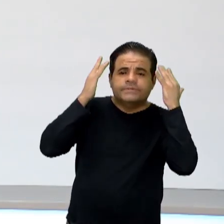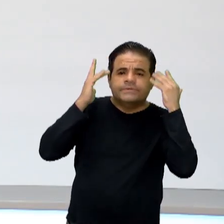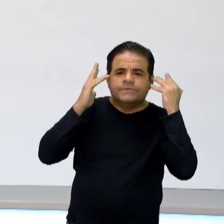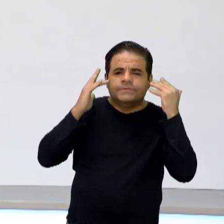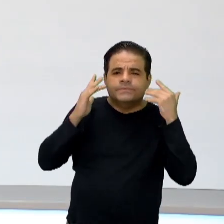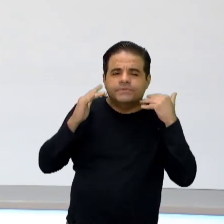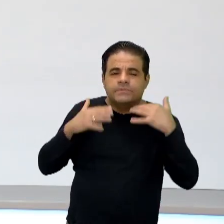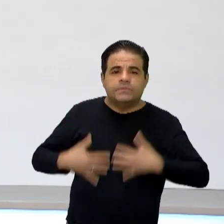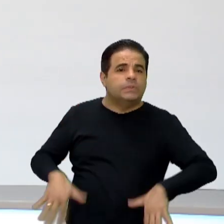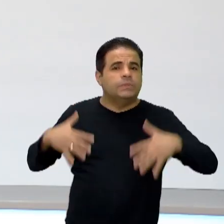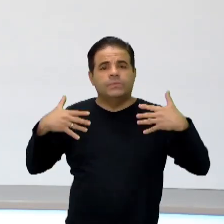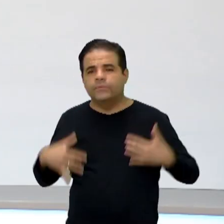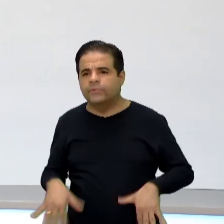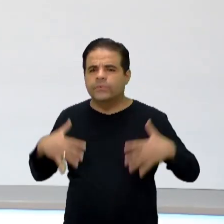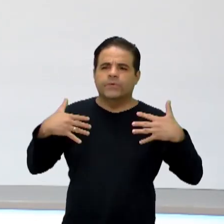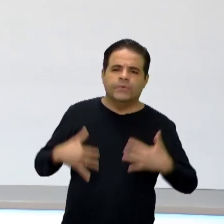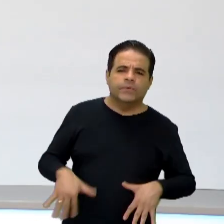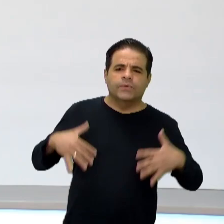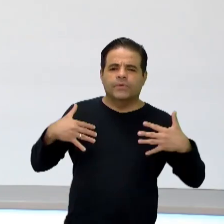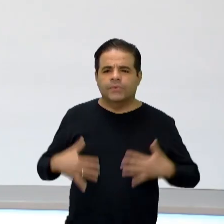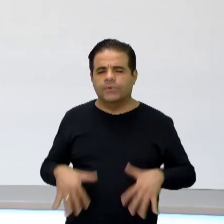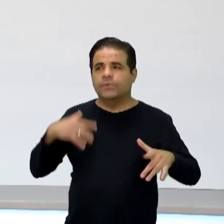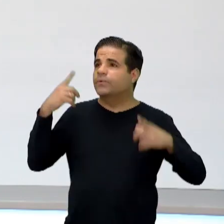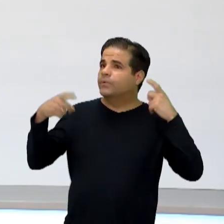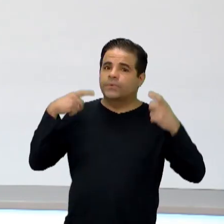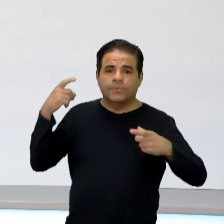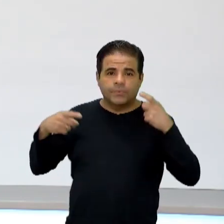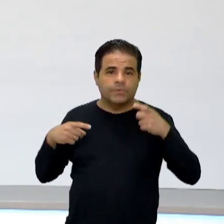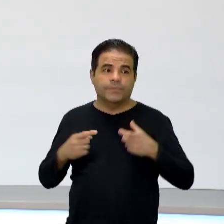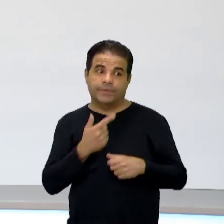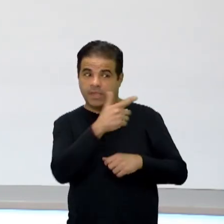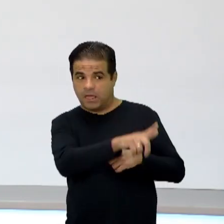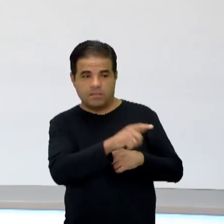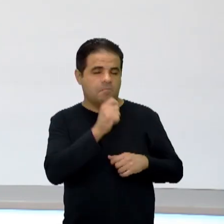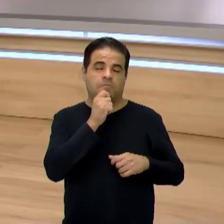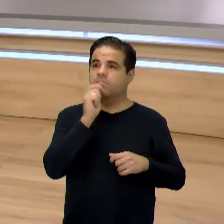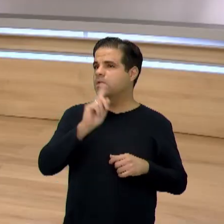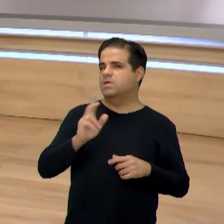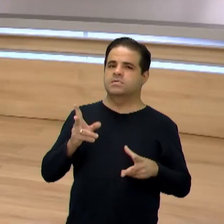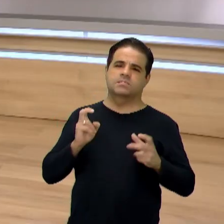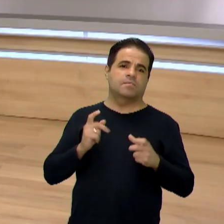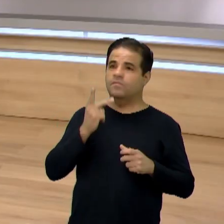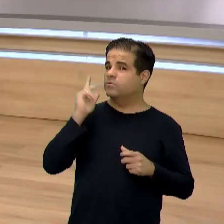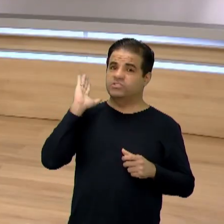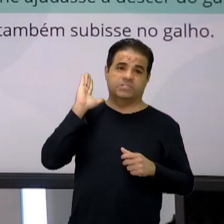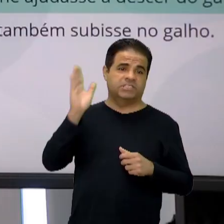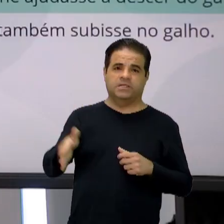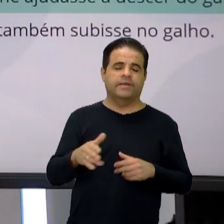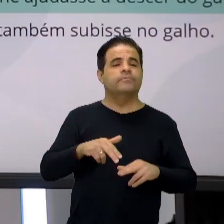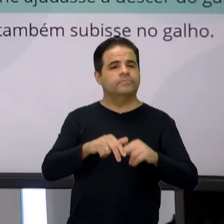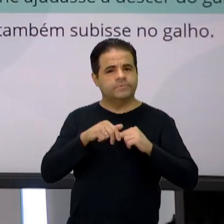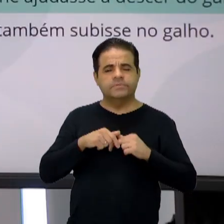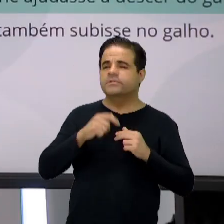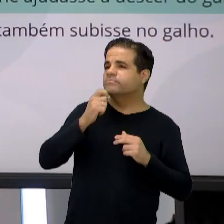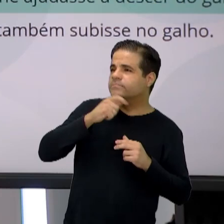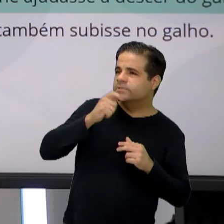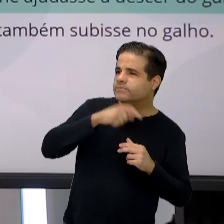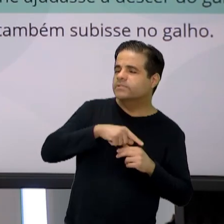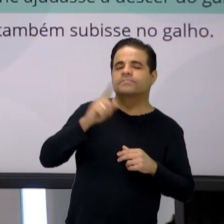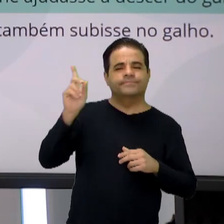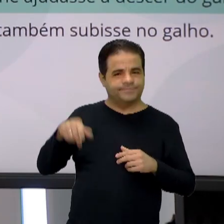está apreensivo naquela situação. Sim. E o Zé Lelé não percebe, porque ele não falou diretamente, né? Por isso tem humor no quadrinho. O